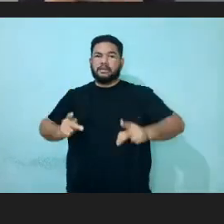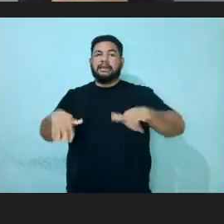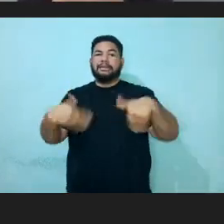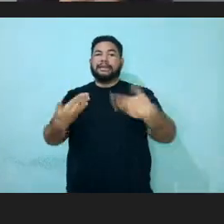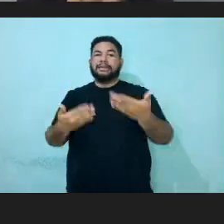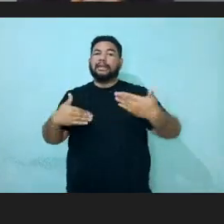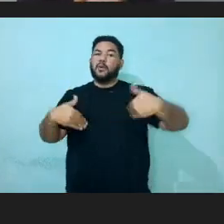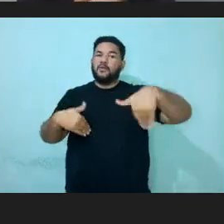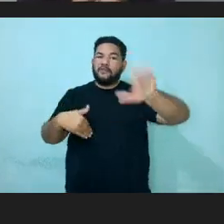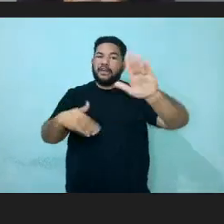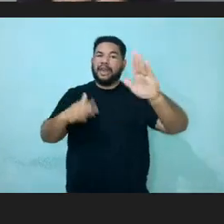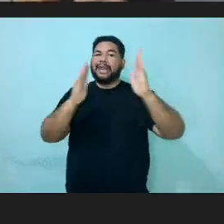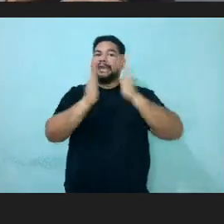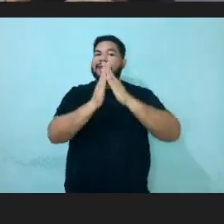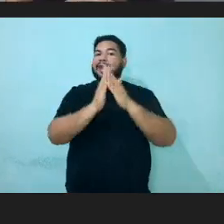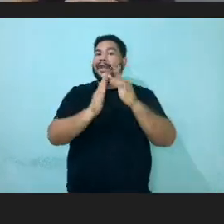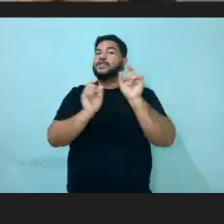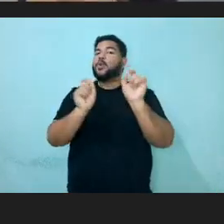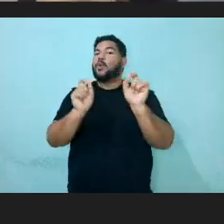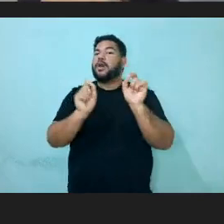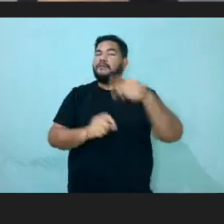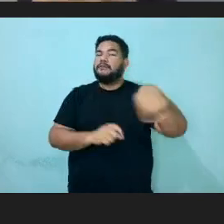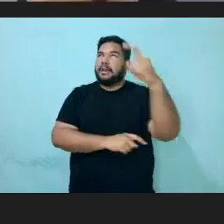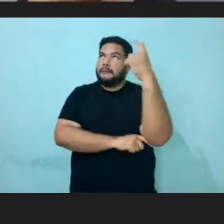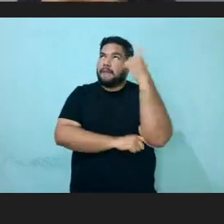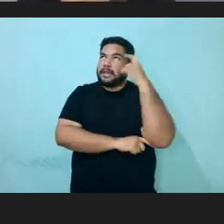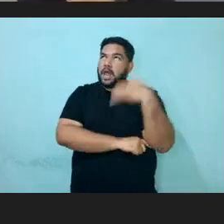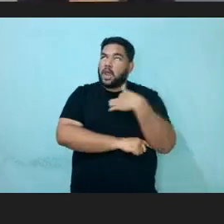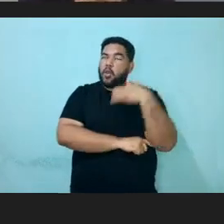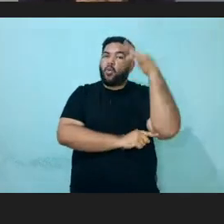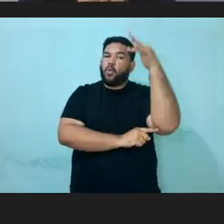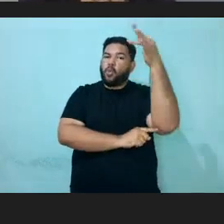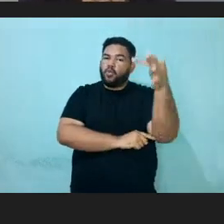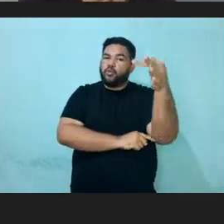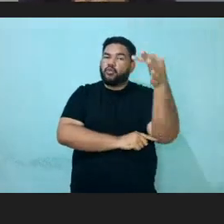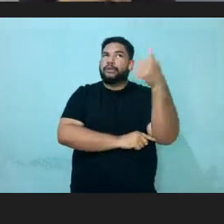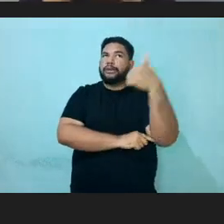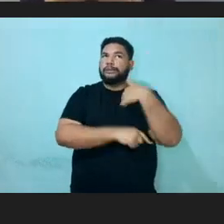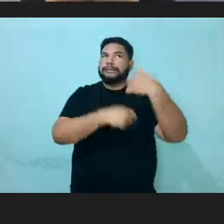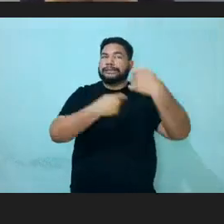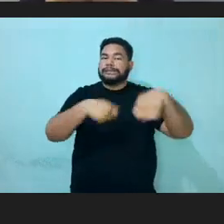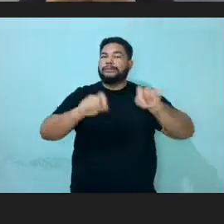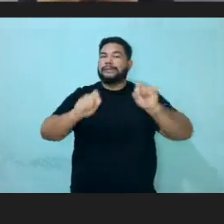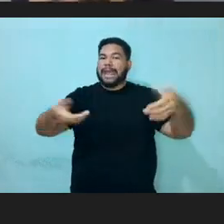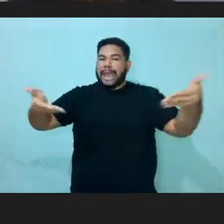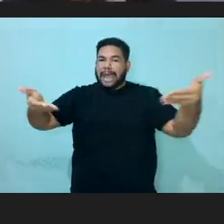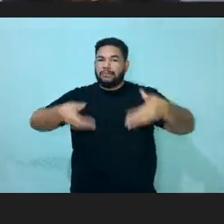casa? Pensar no futuro mais próximo e começar a atividade física.